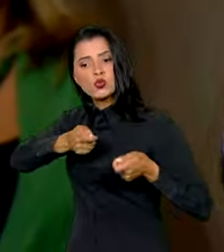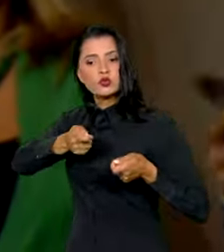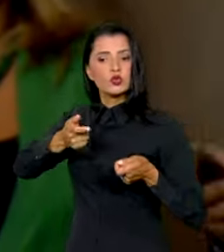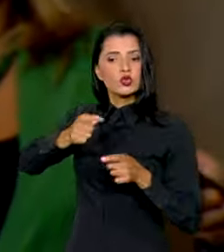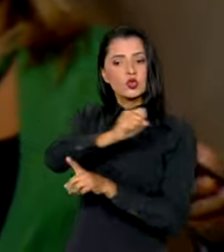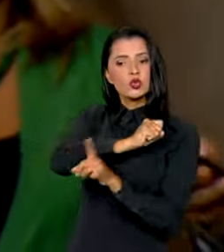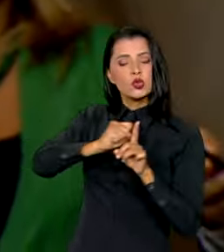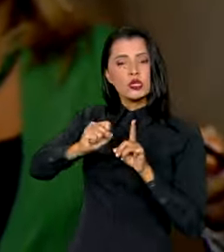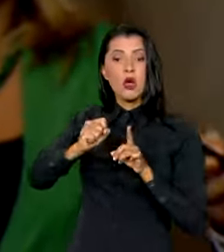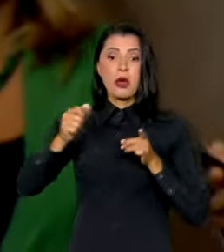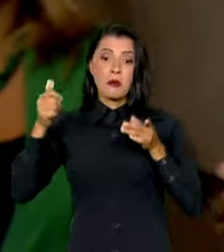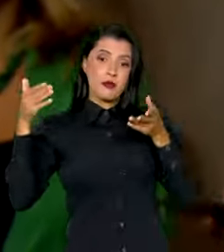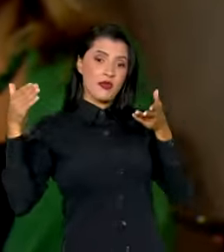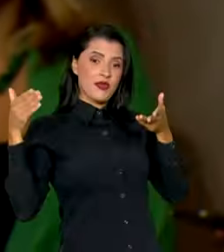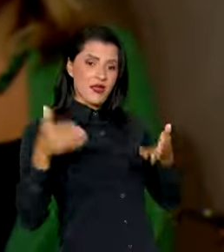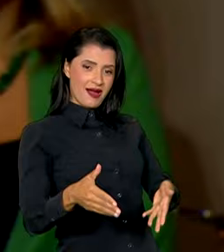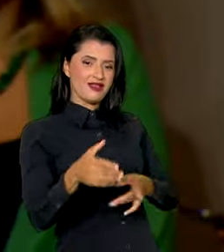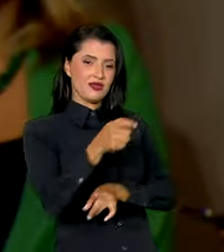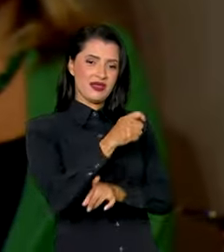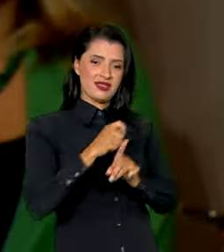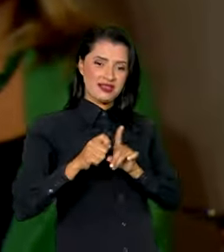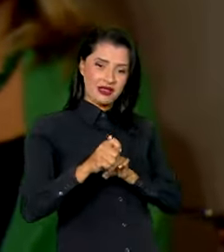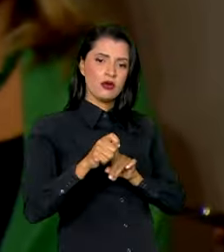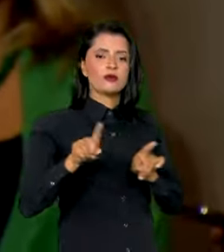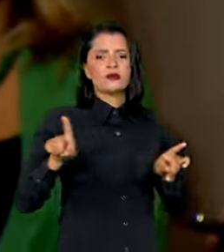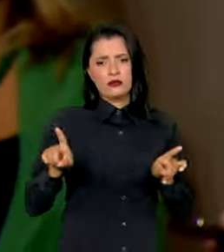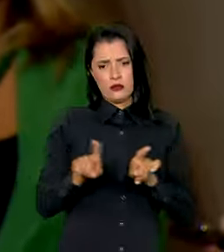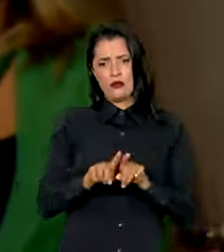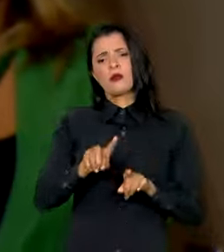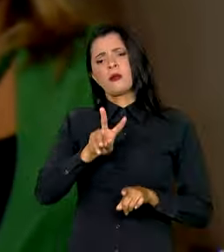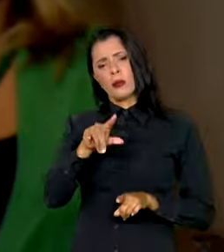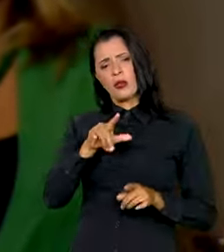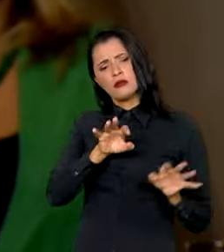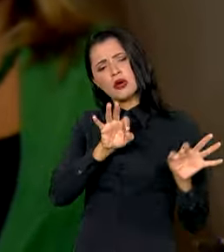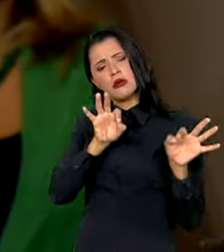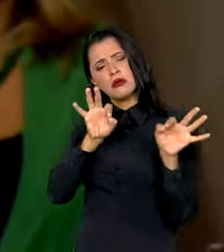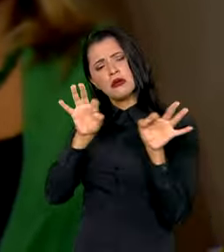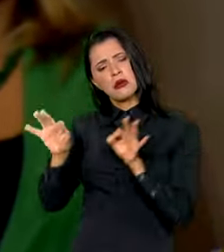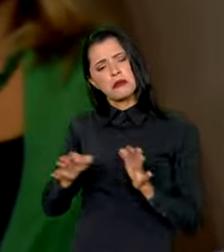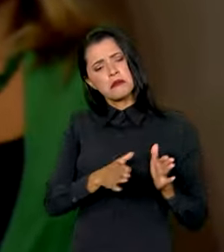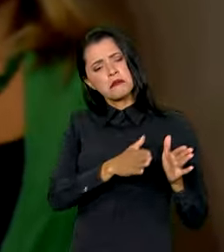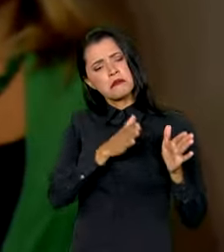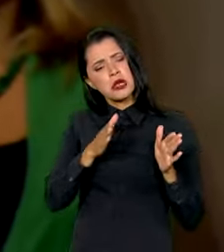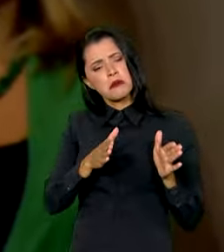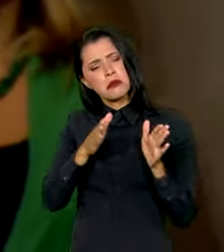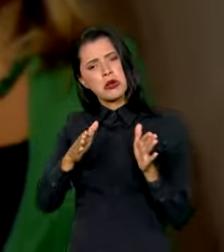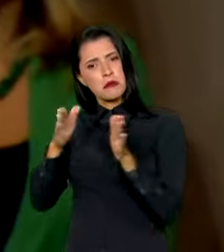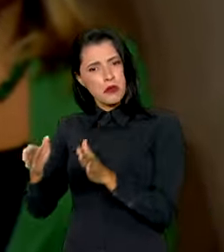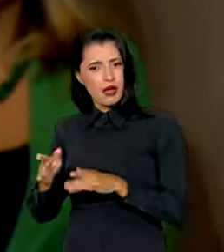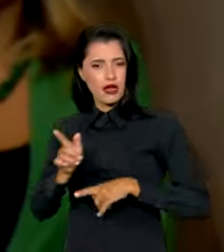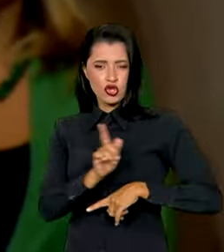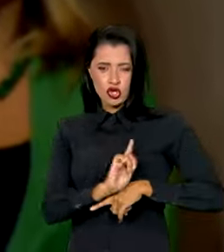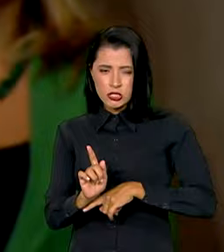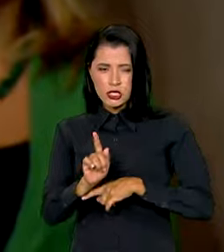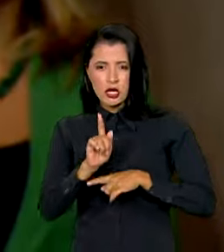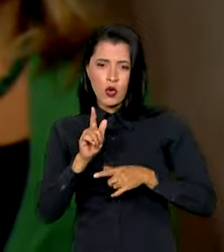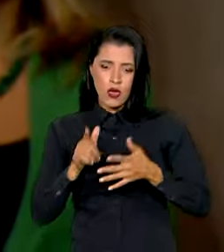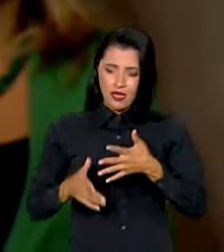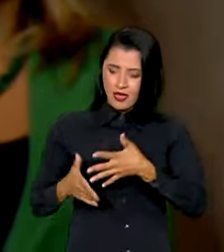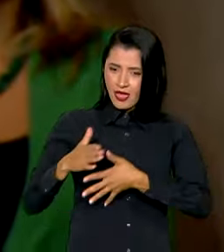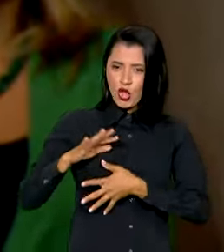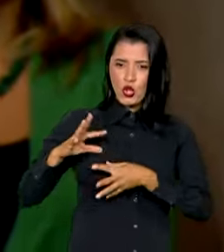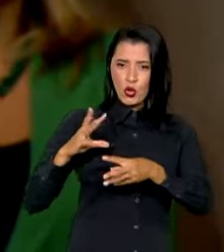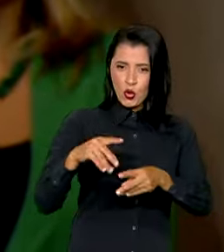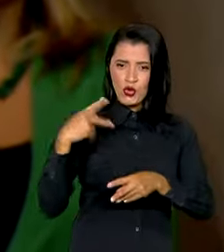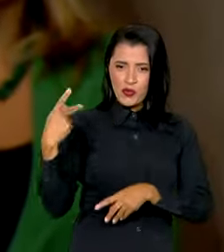pela participação social, mas que vai acompanhando cada passo, né, da gestão em todos os níveis da